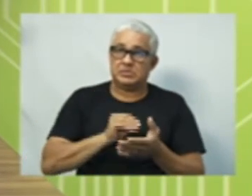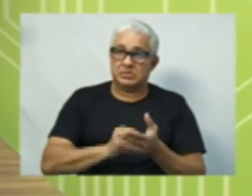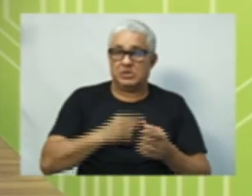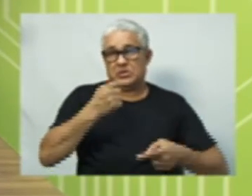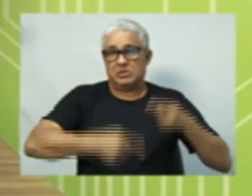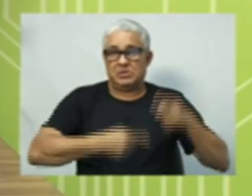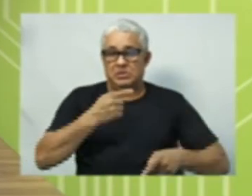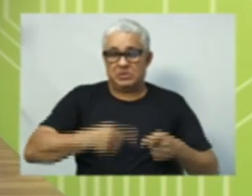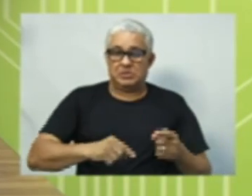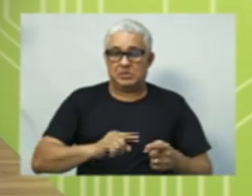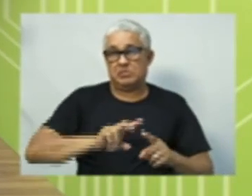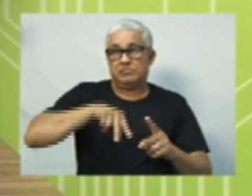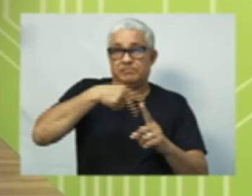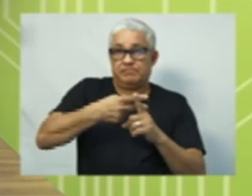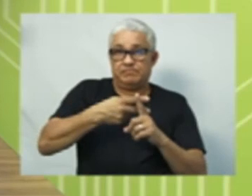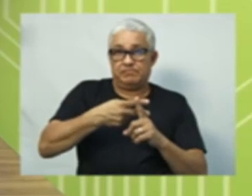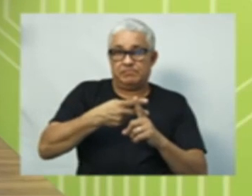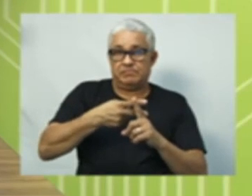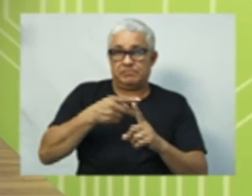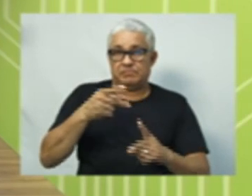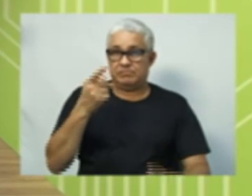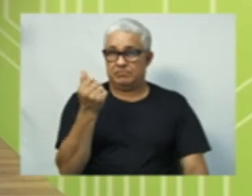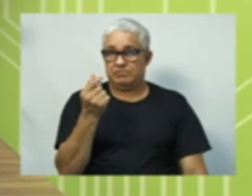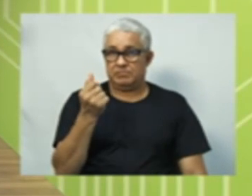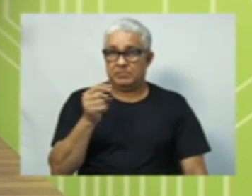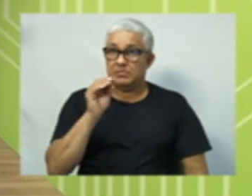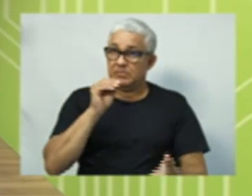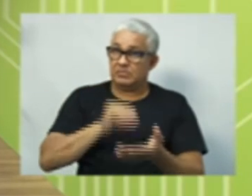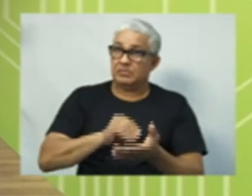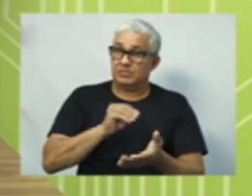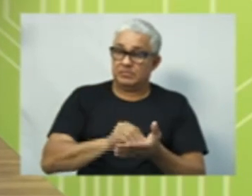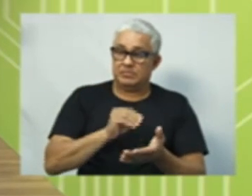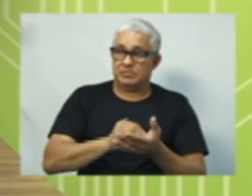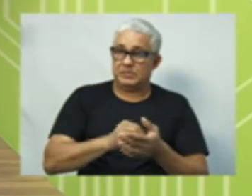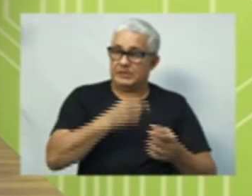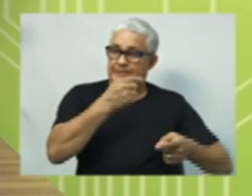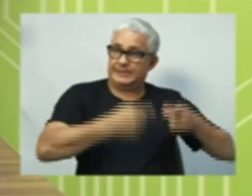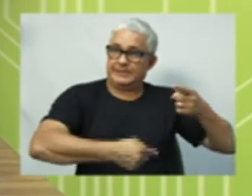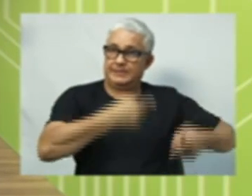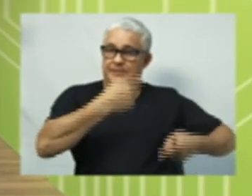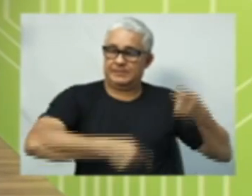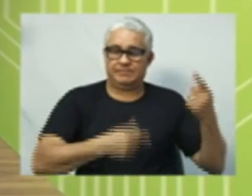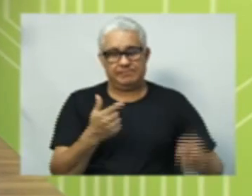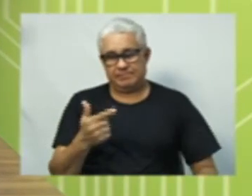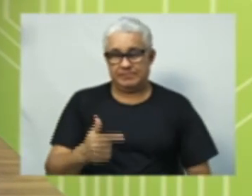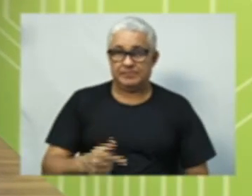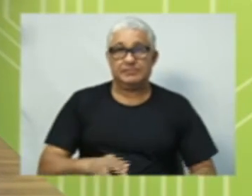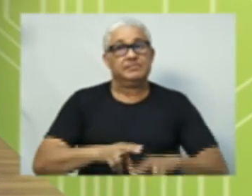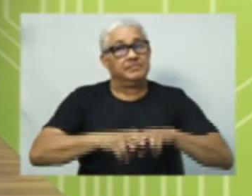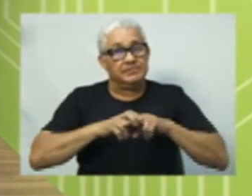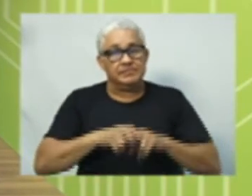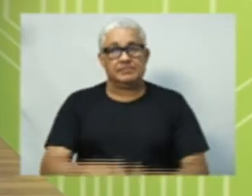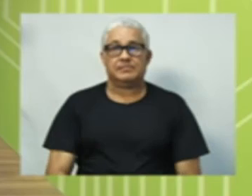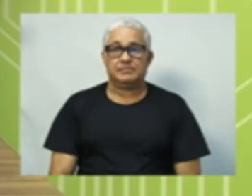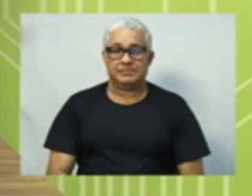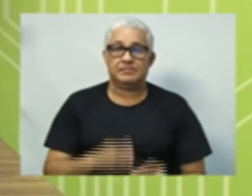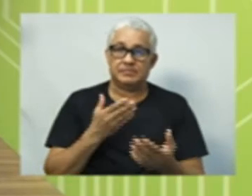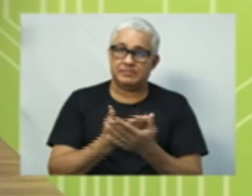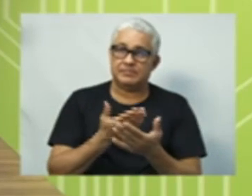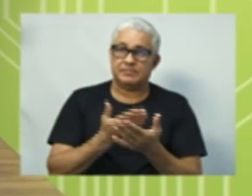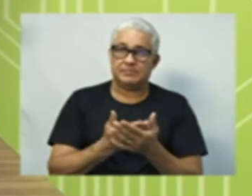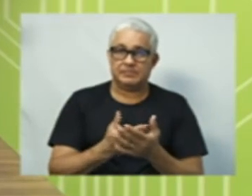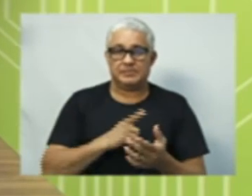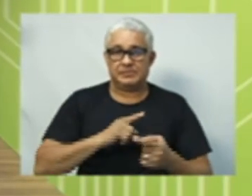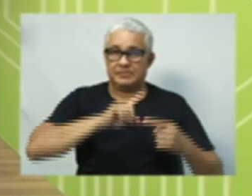O aumento dos preços vai te gerar falta de competitividade. Portanto, essa aula teve